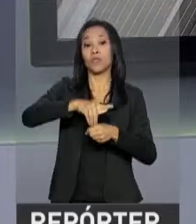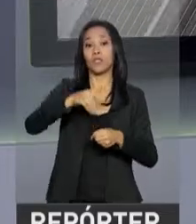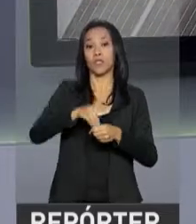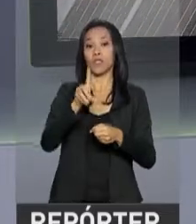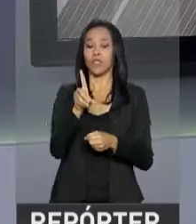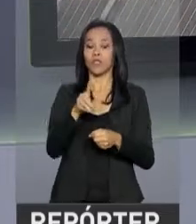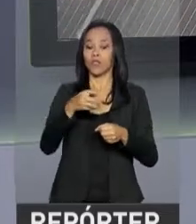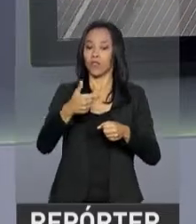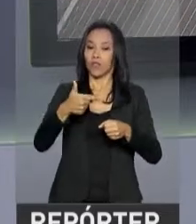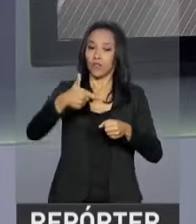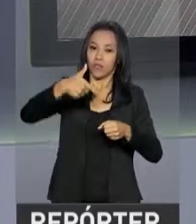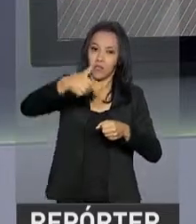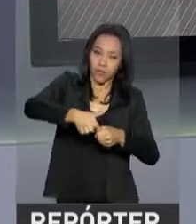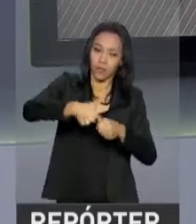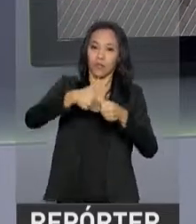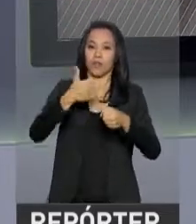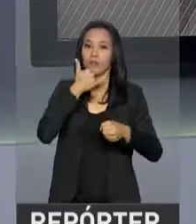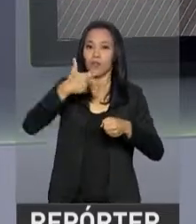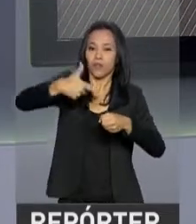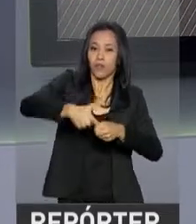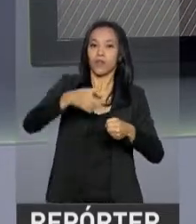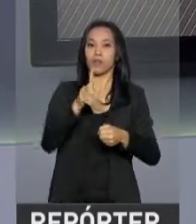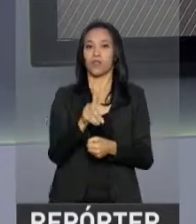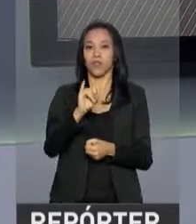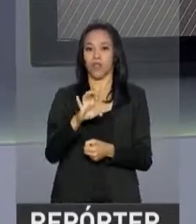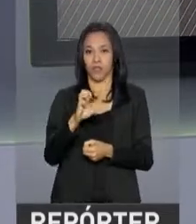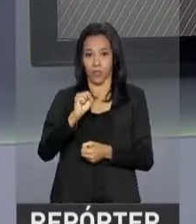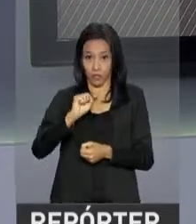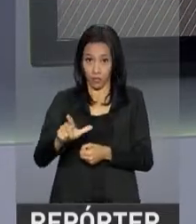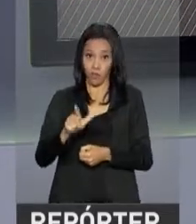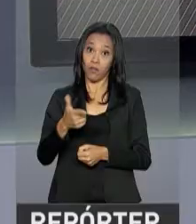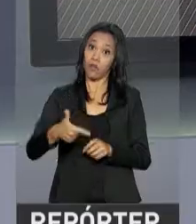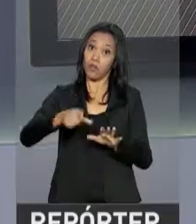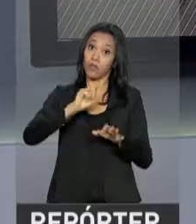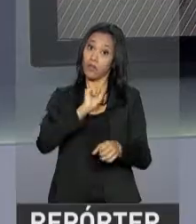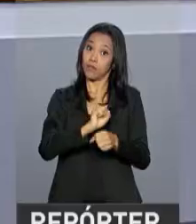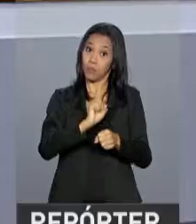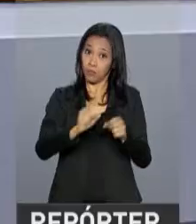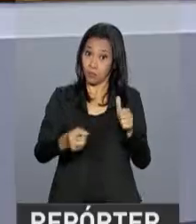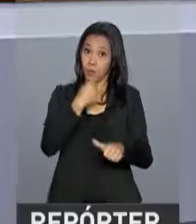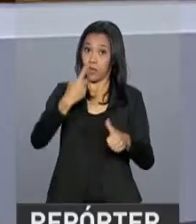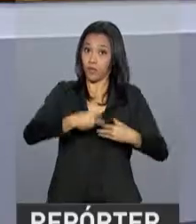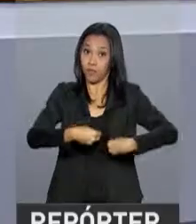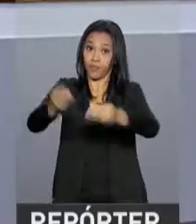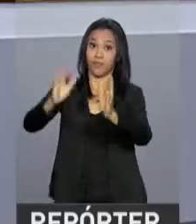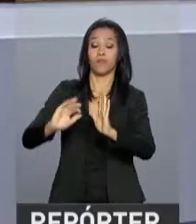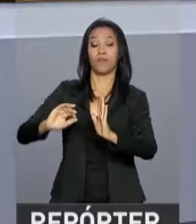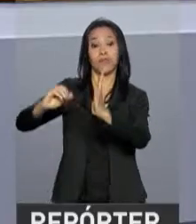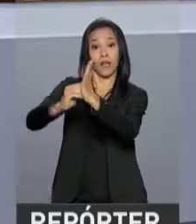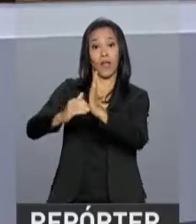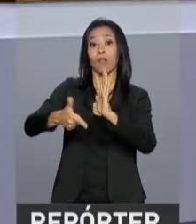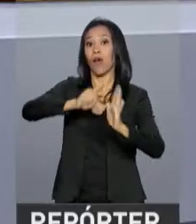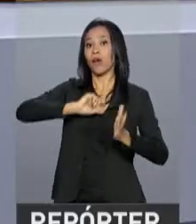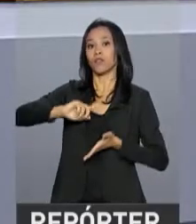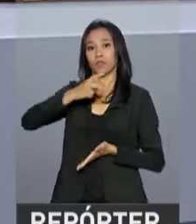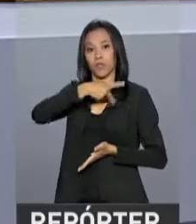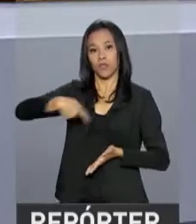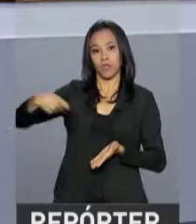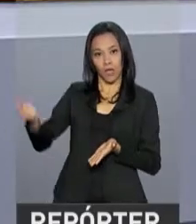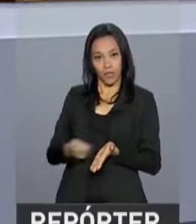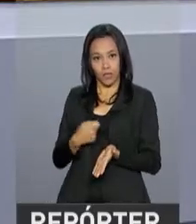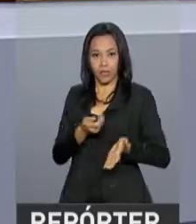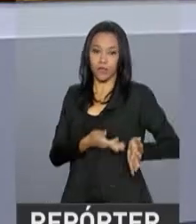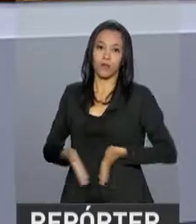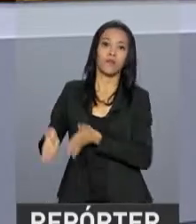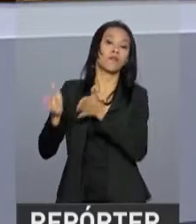proposta ainda precisa passar pelo senado antes de seguir para a sanção presidencial desde domingo o governo representantes